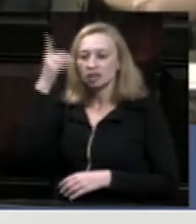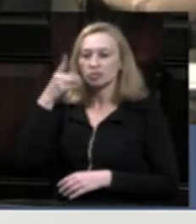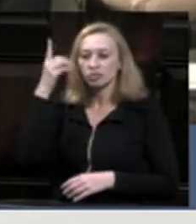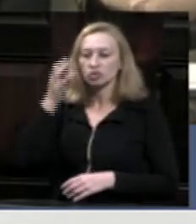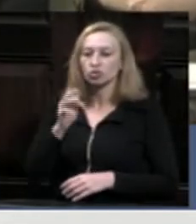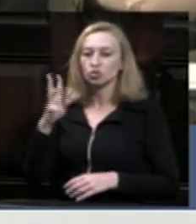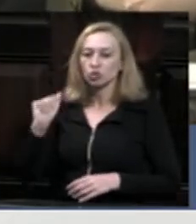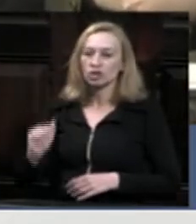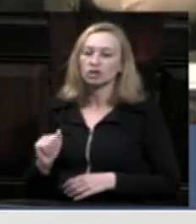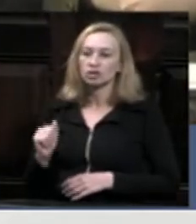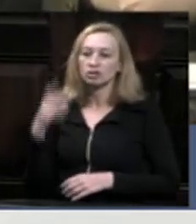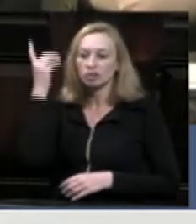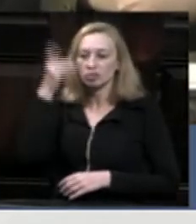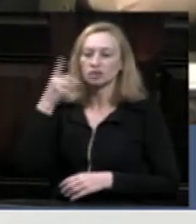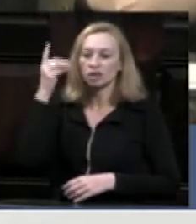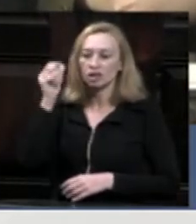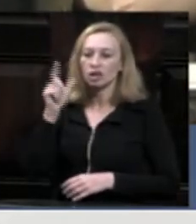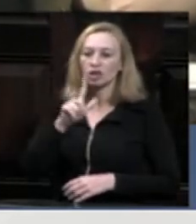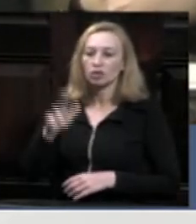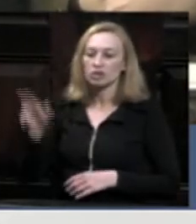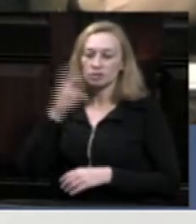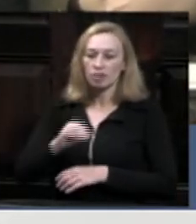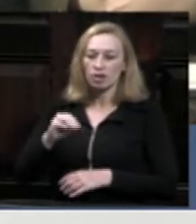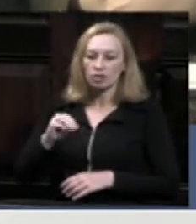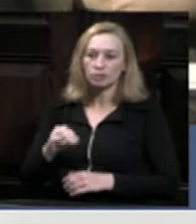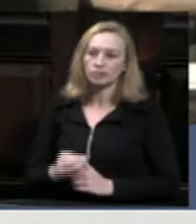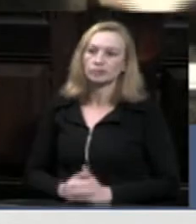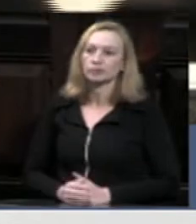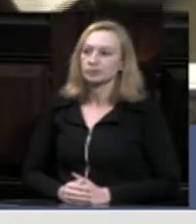Gustavo Tutuca, deputado Luiz Paulo.